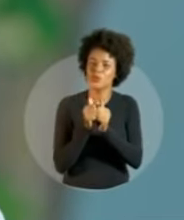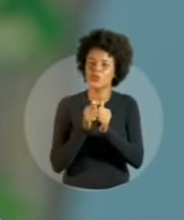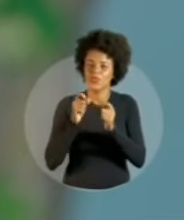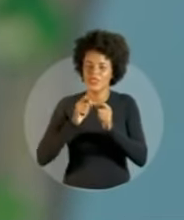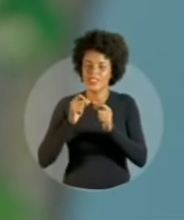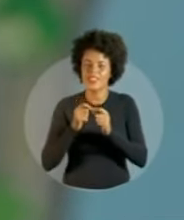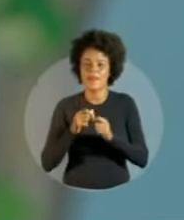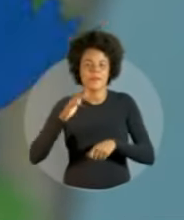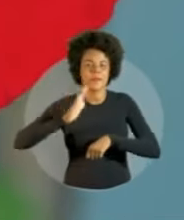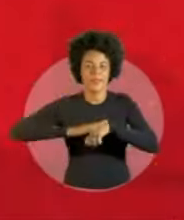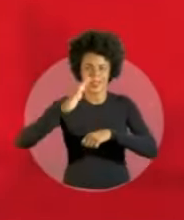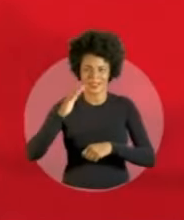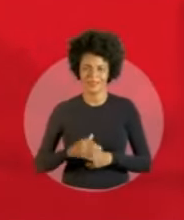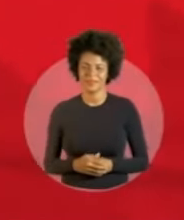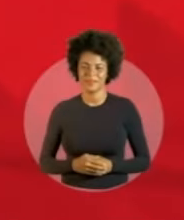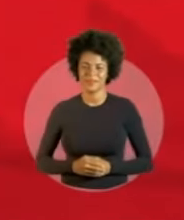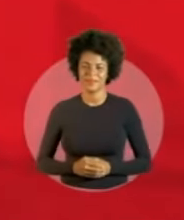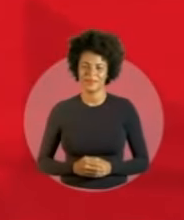para fazer muito mais.